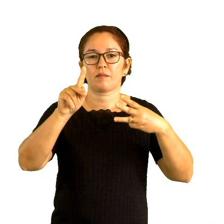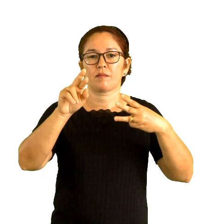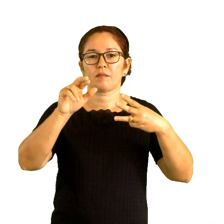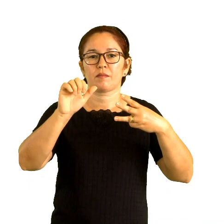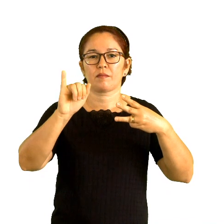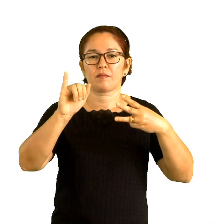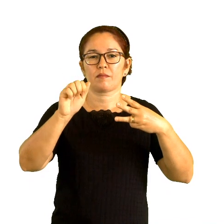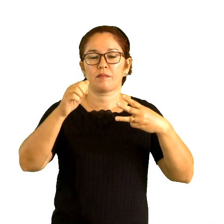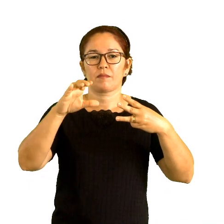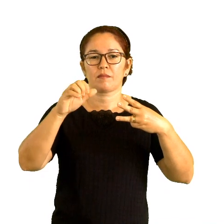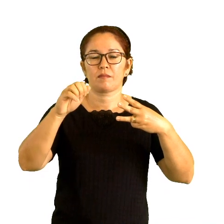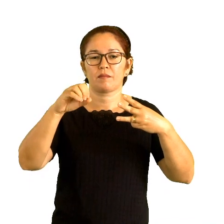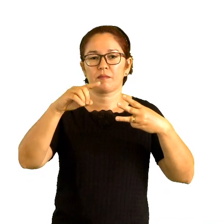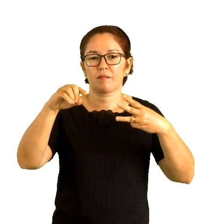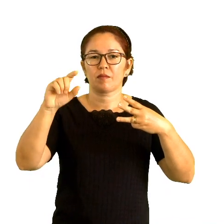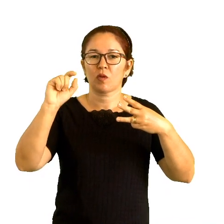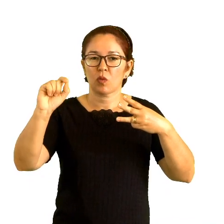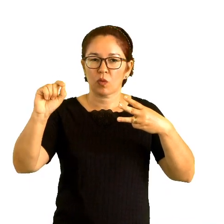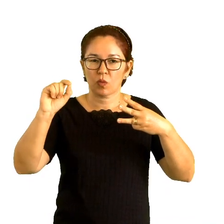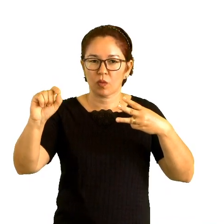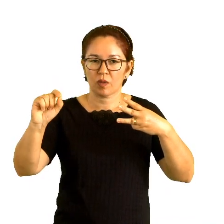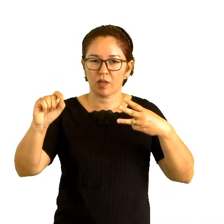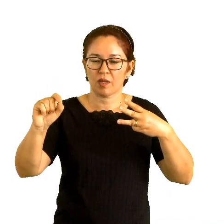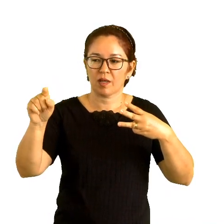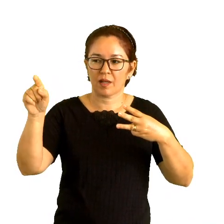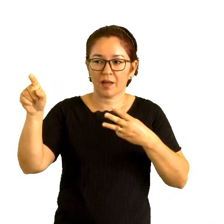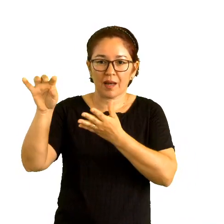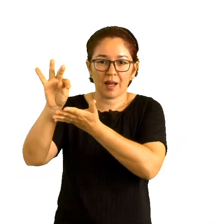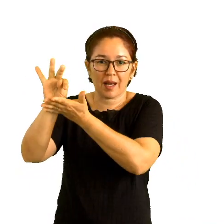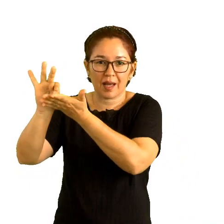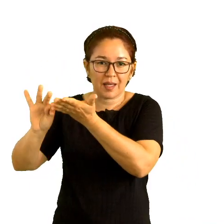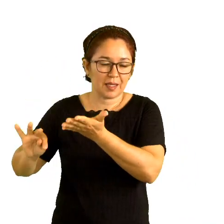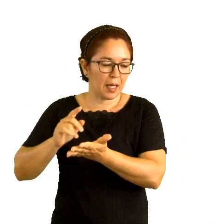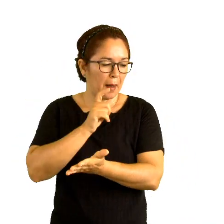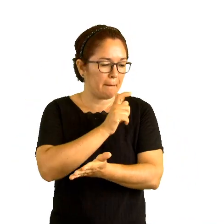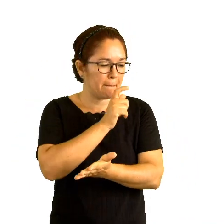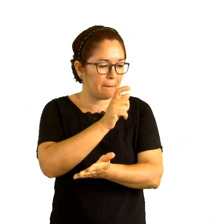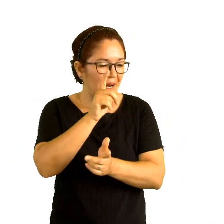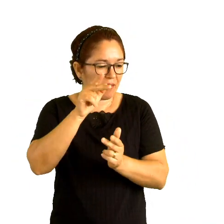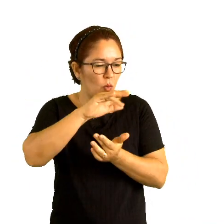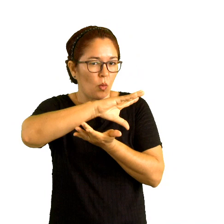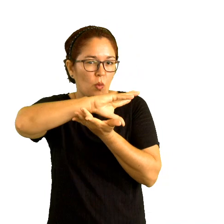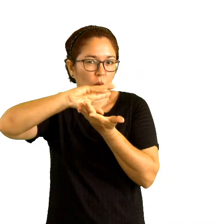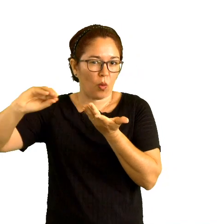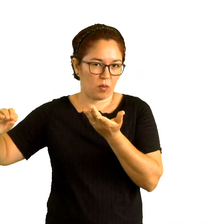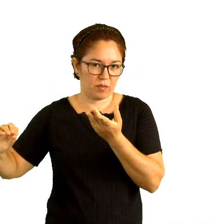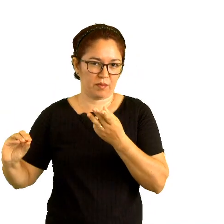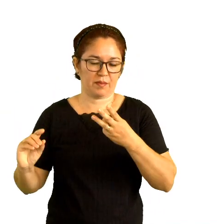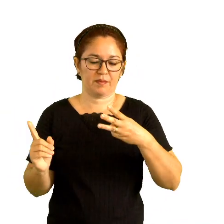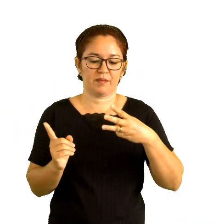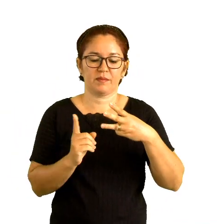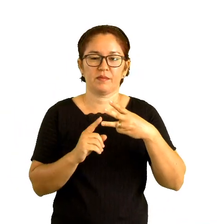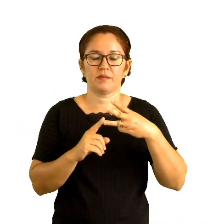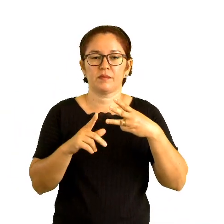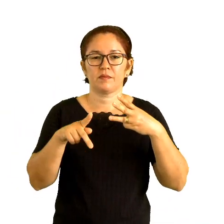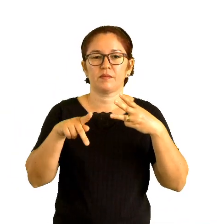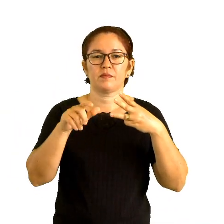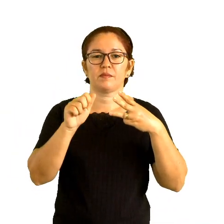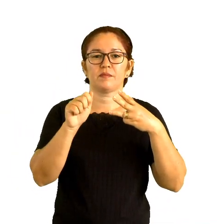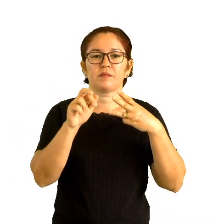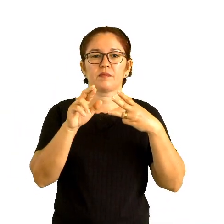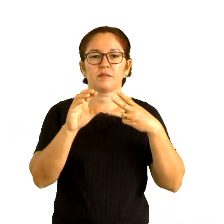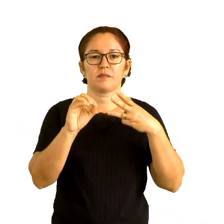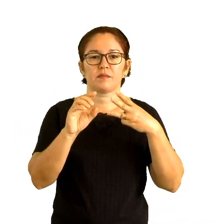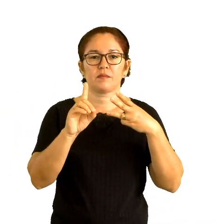é reescrito com as mesmas palavras. E a paródia, quando